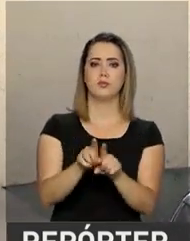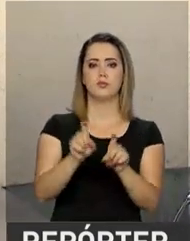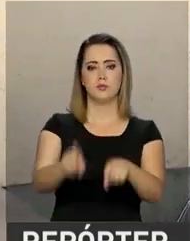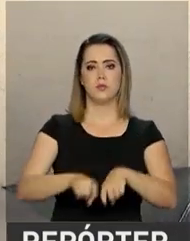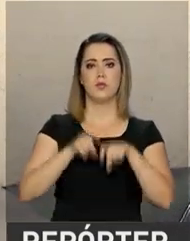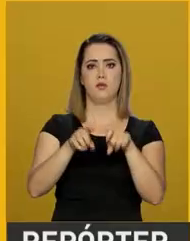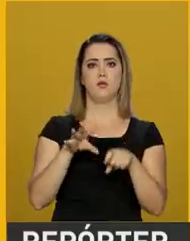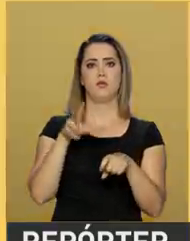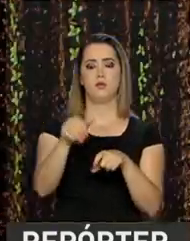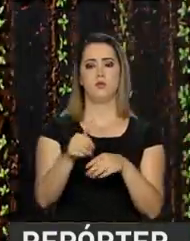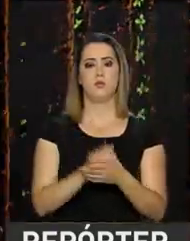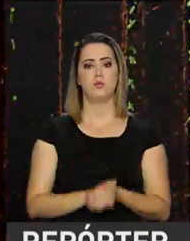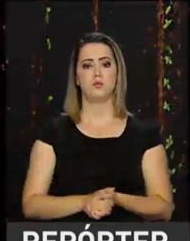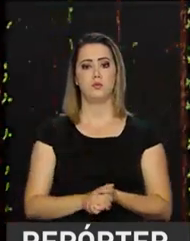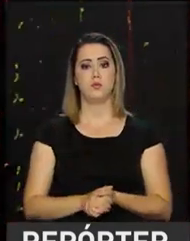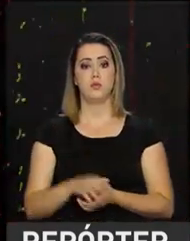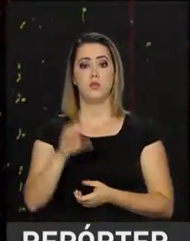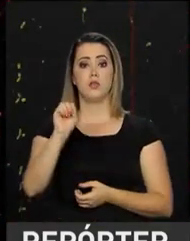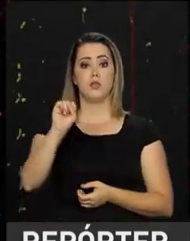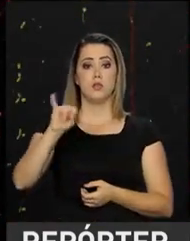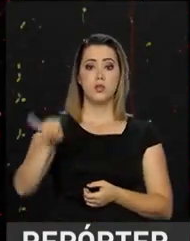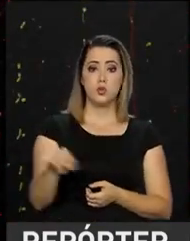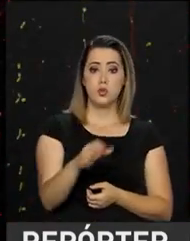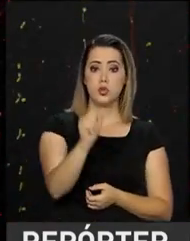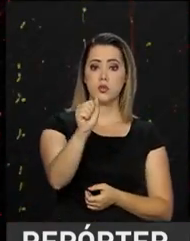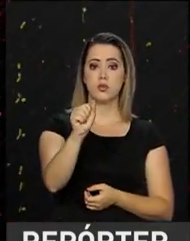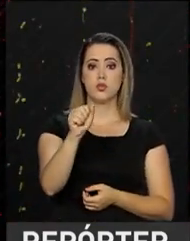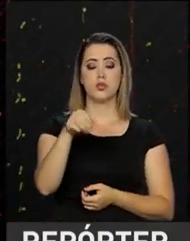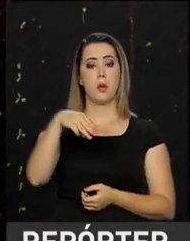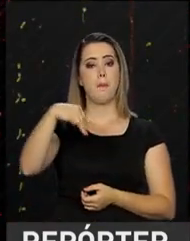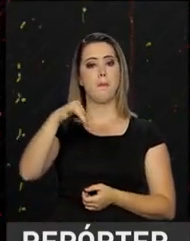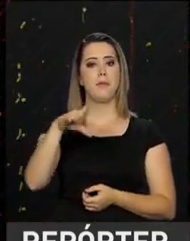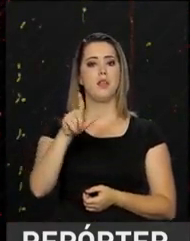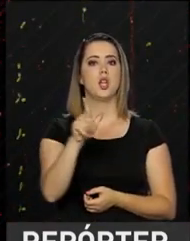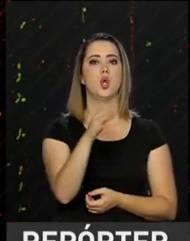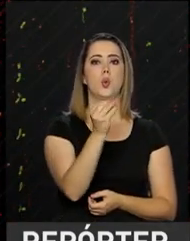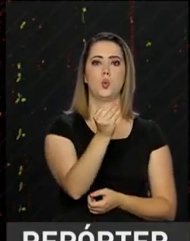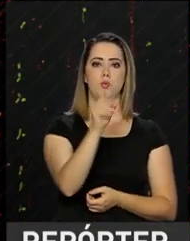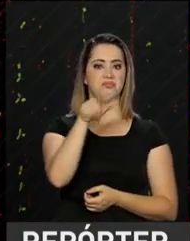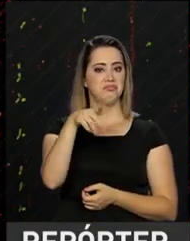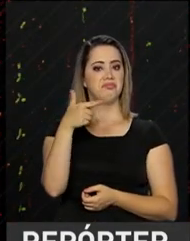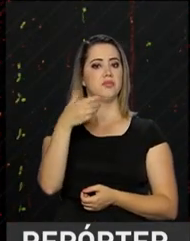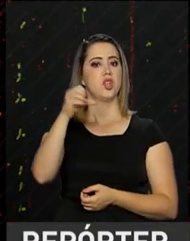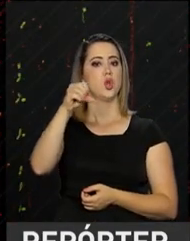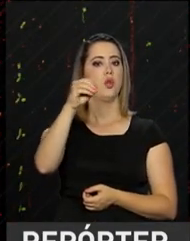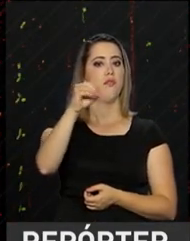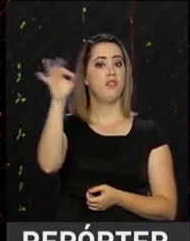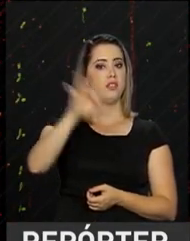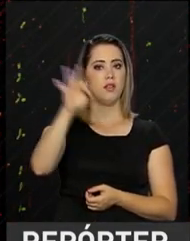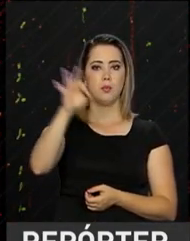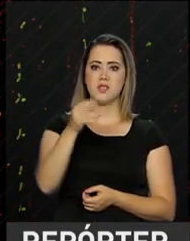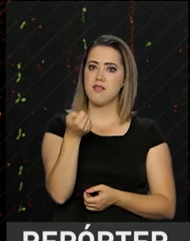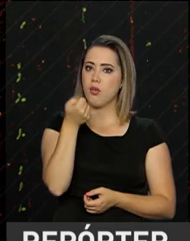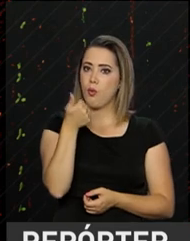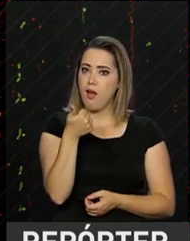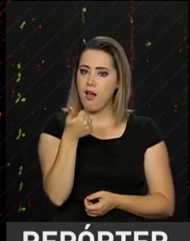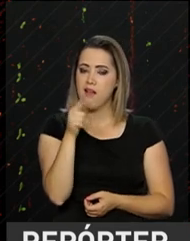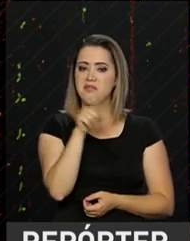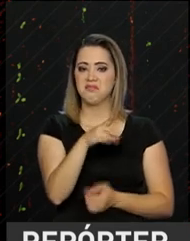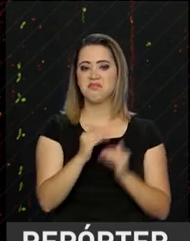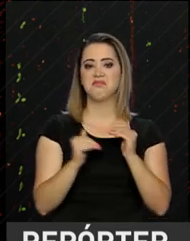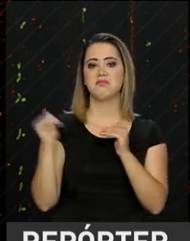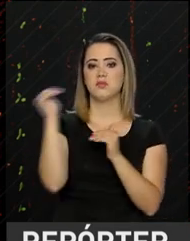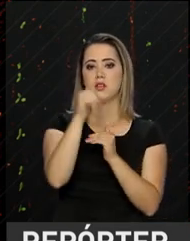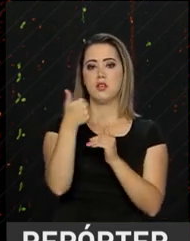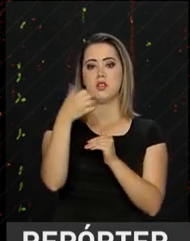como um todo soja e milho representam quase 90% dos grãos colhidos no brasil a produção da soja deve subir 19